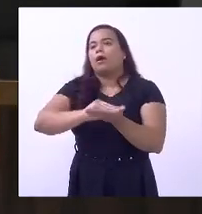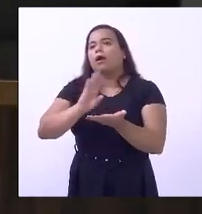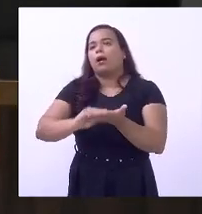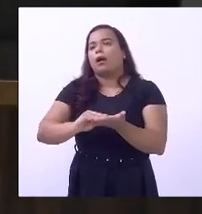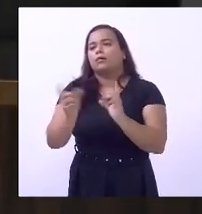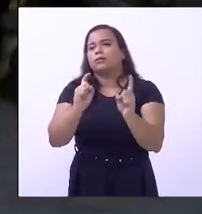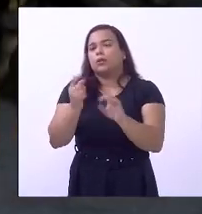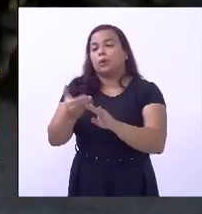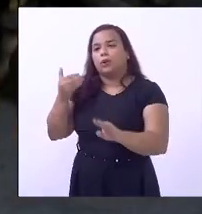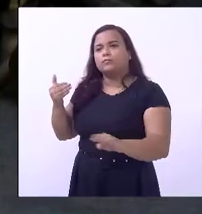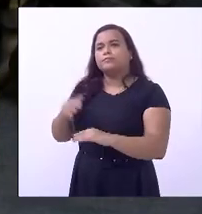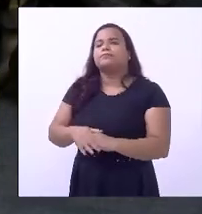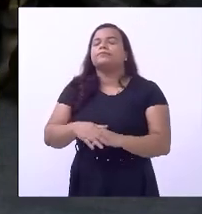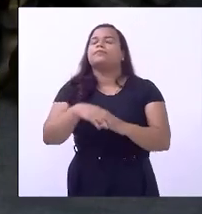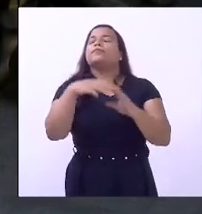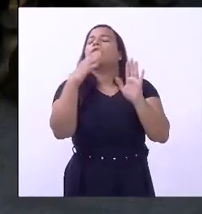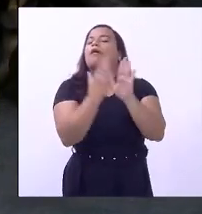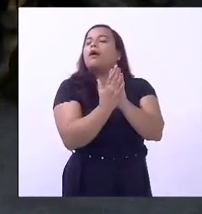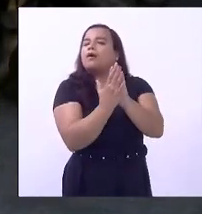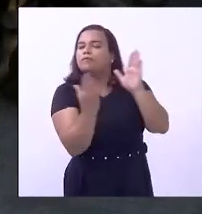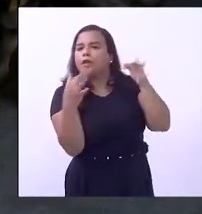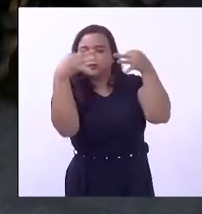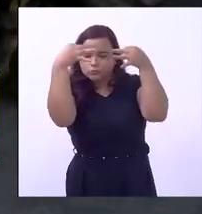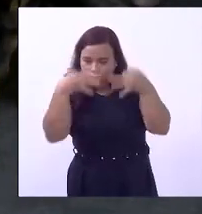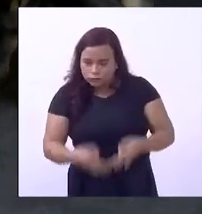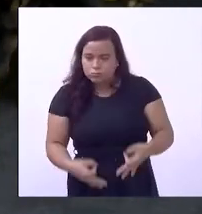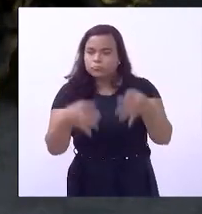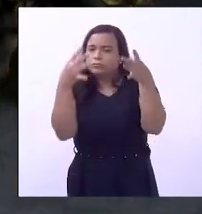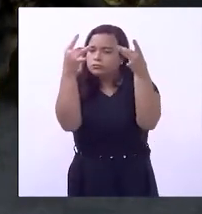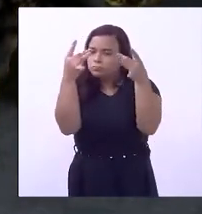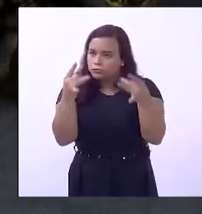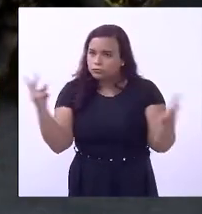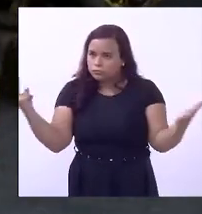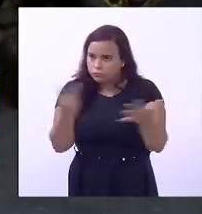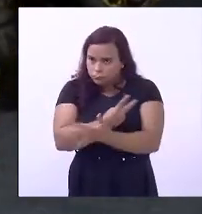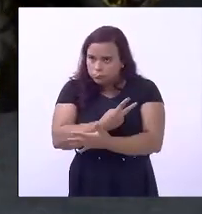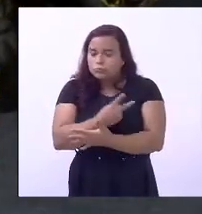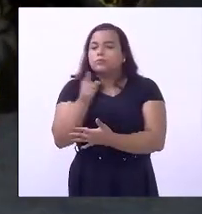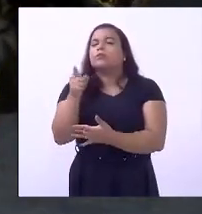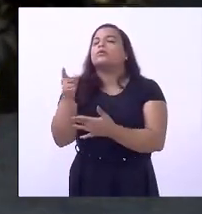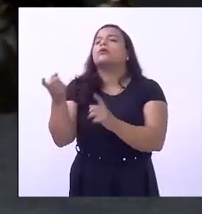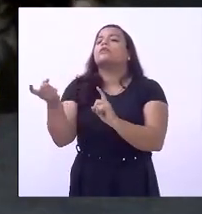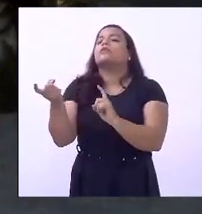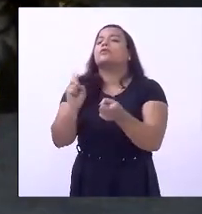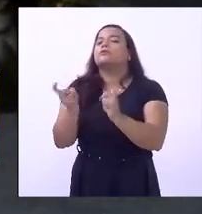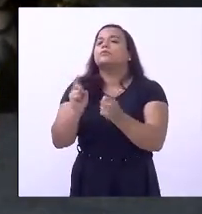anterior. A ata reflete com exatidão o ocorrido na